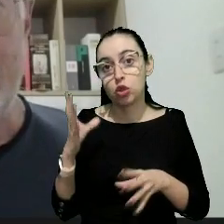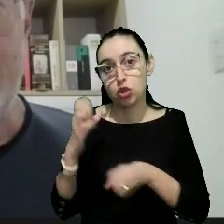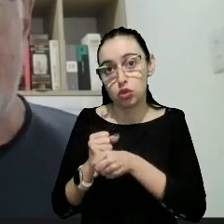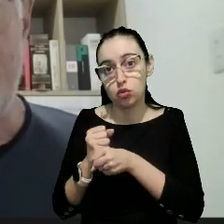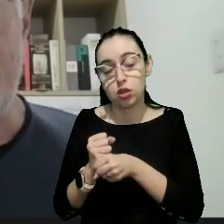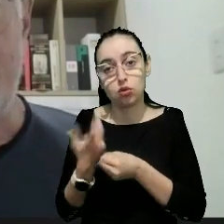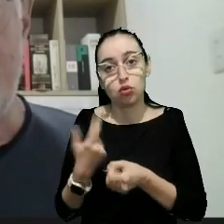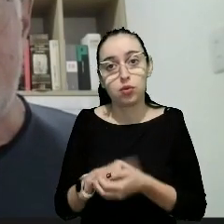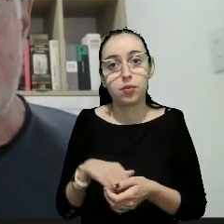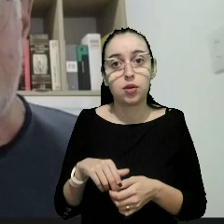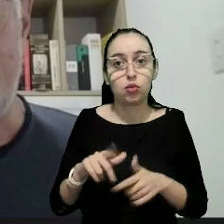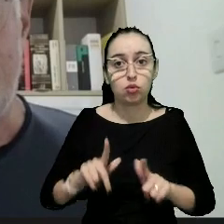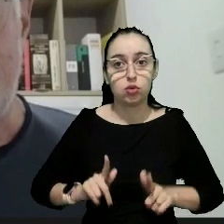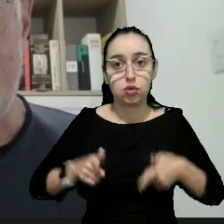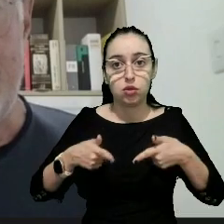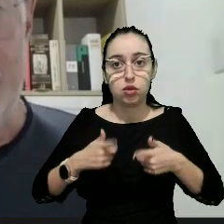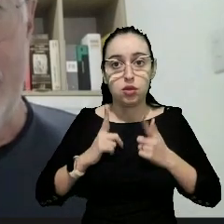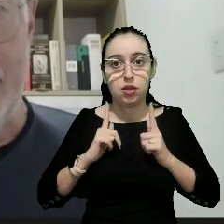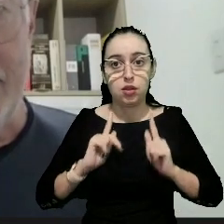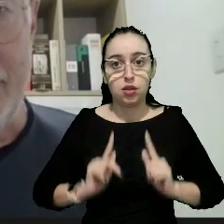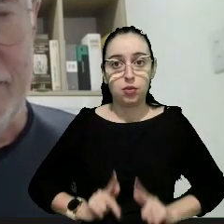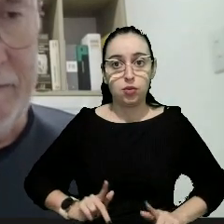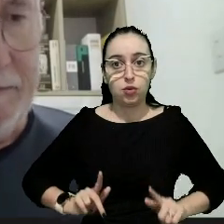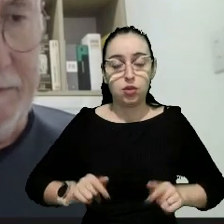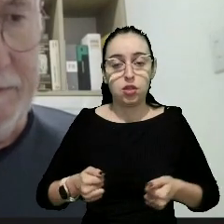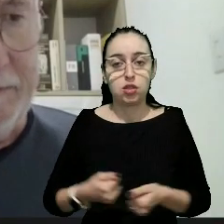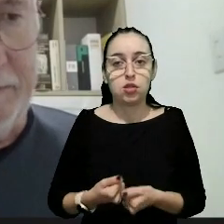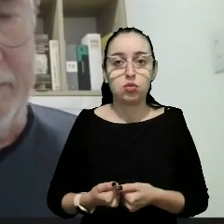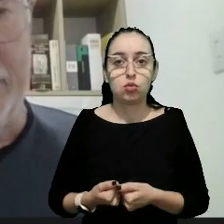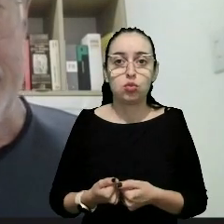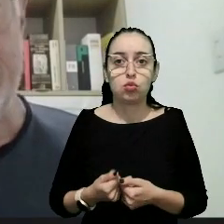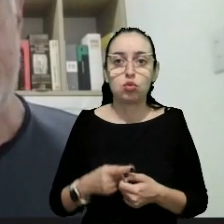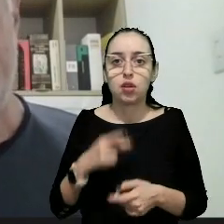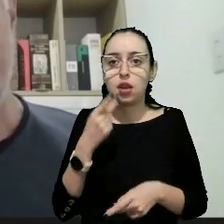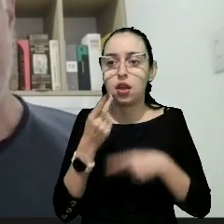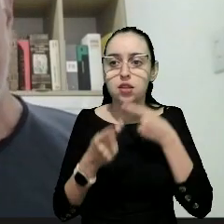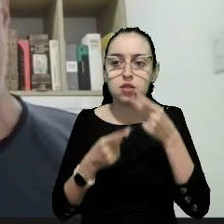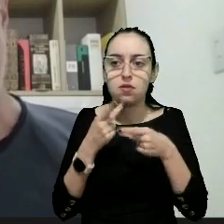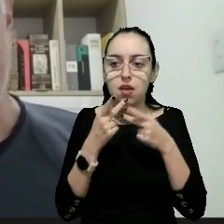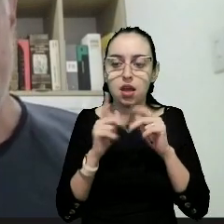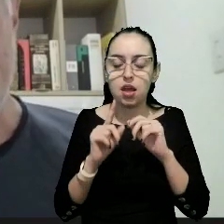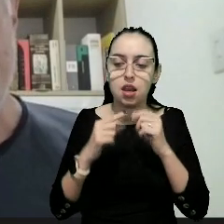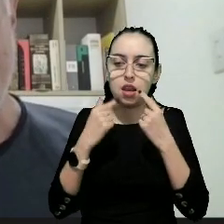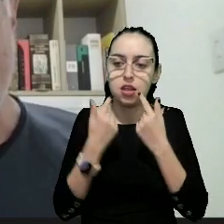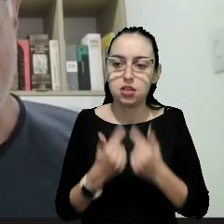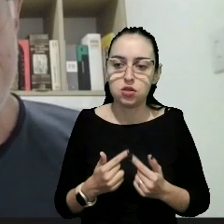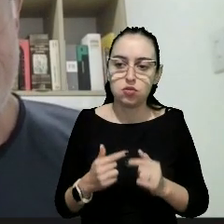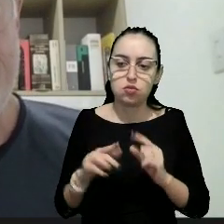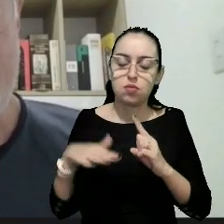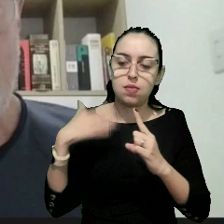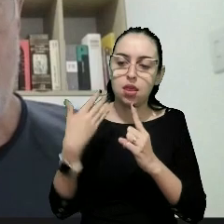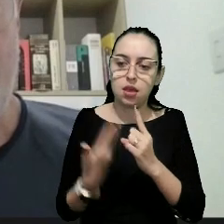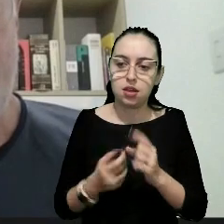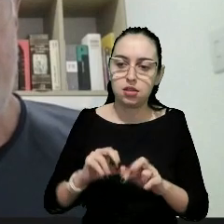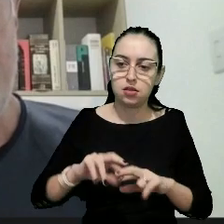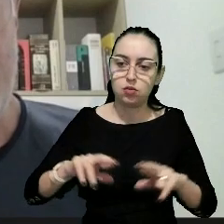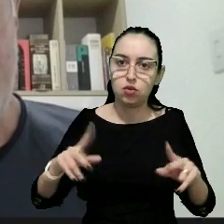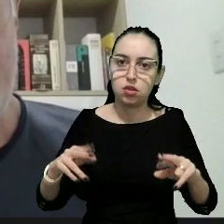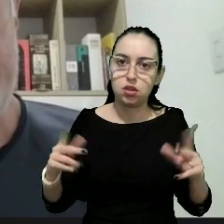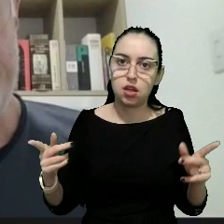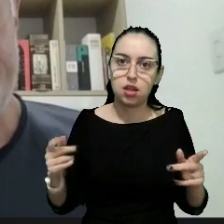vida! Agora, tem um dado da antropologia que eu acho importante eu compartilhar. Os discursos mudaram,